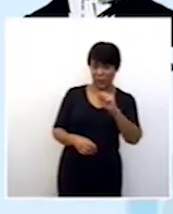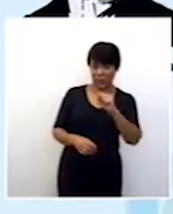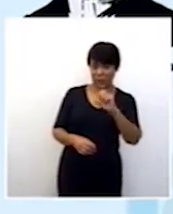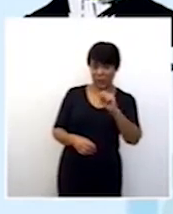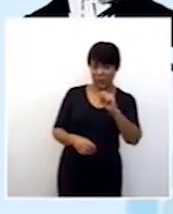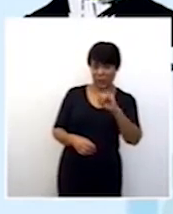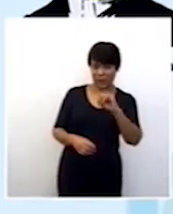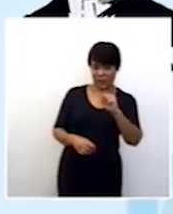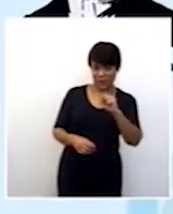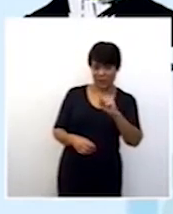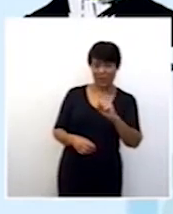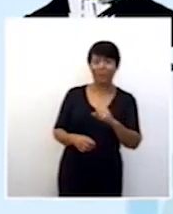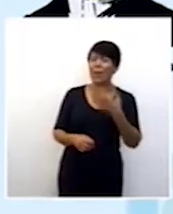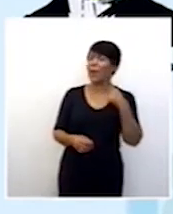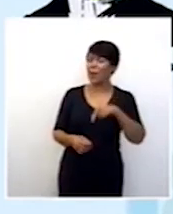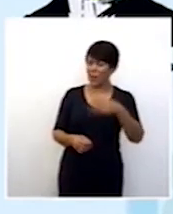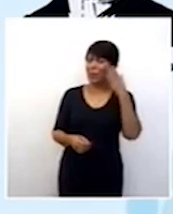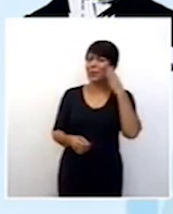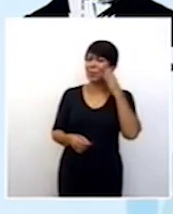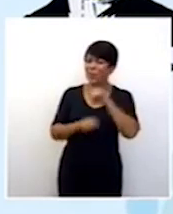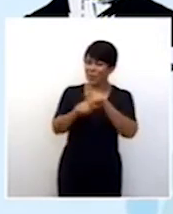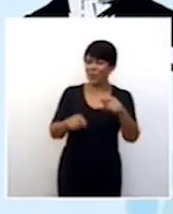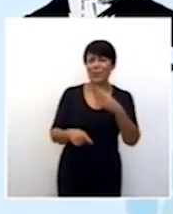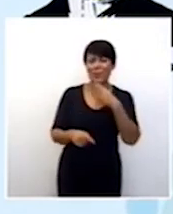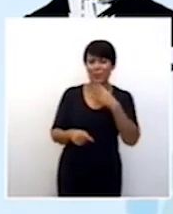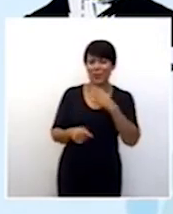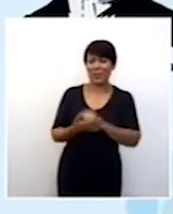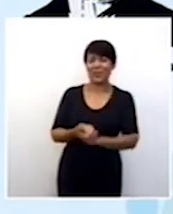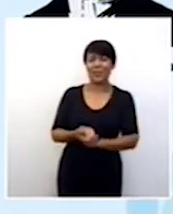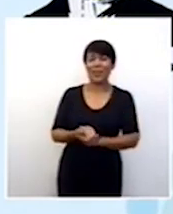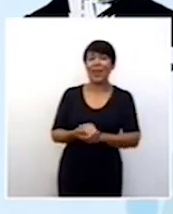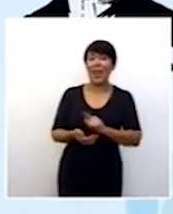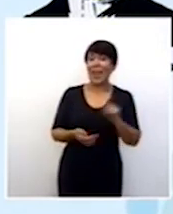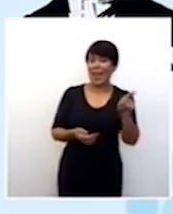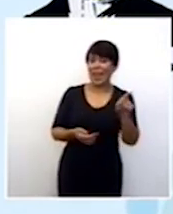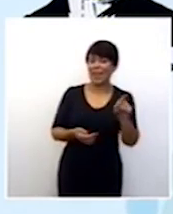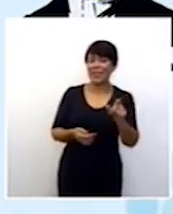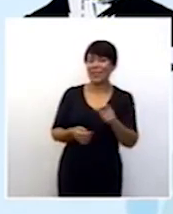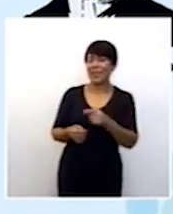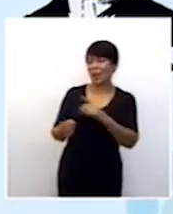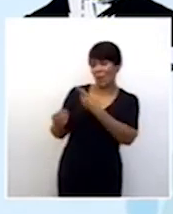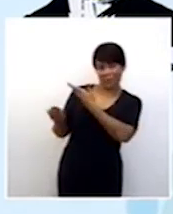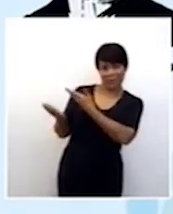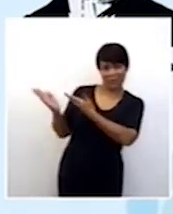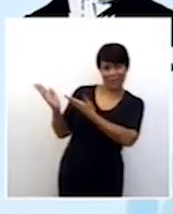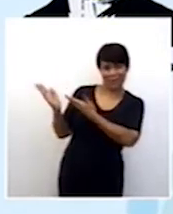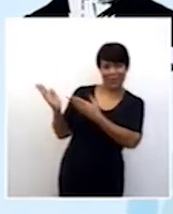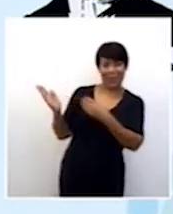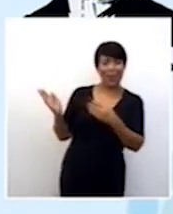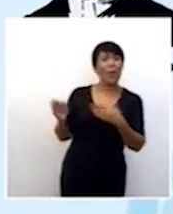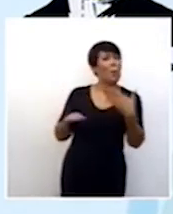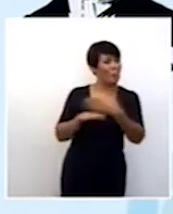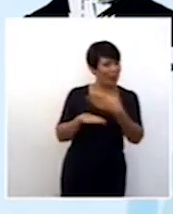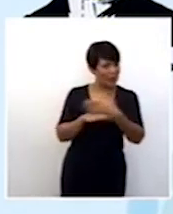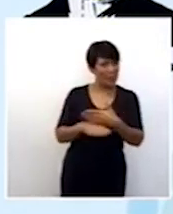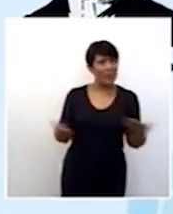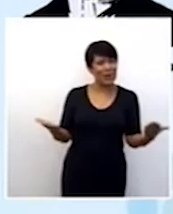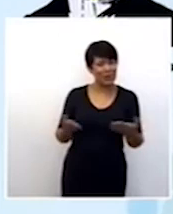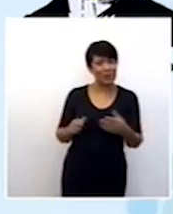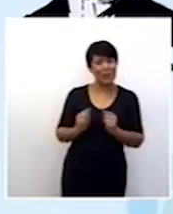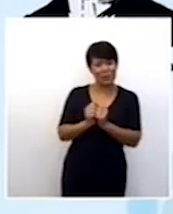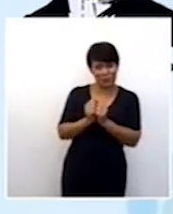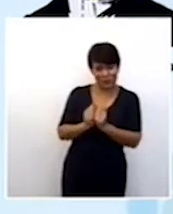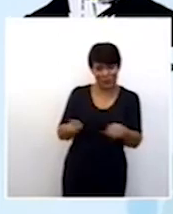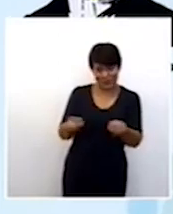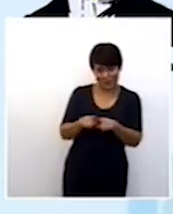quem é essa figura tão ilustre. Ele é o nosso participante extra da aula de hoje. Ele vai participar da aula de hoje? Sim, então, quando a gente fala em língua